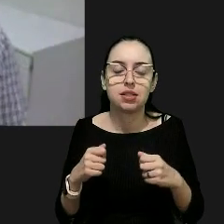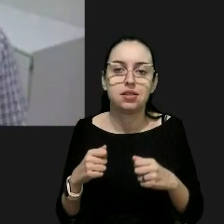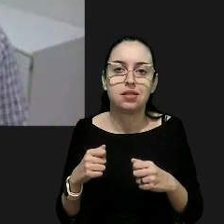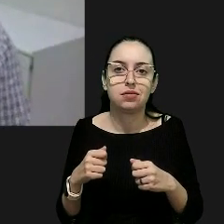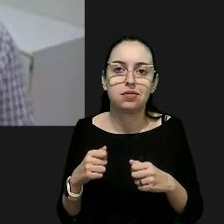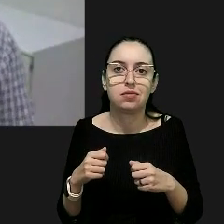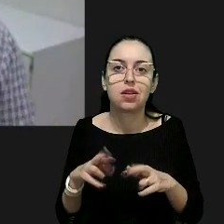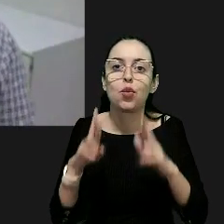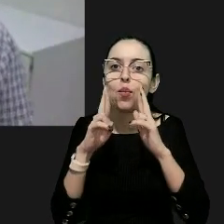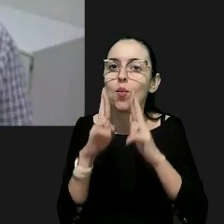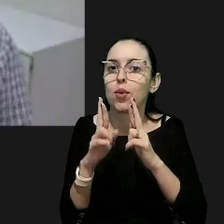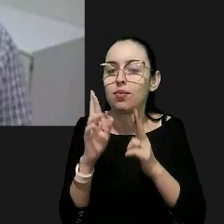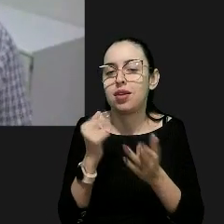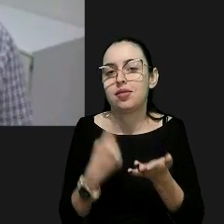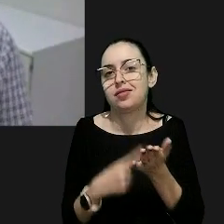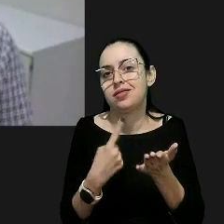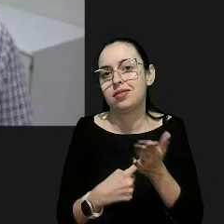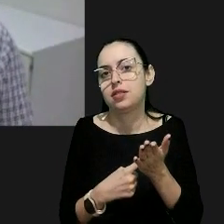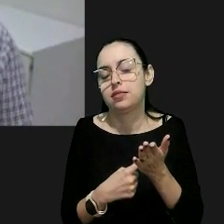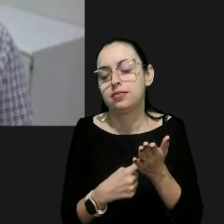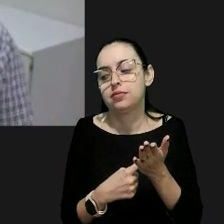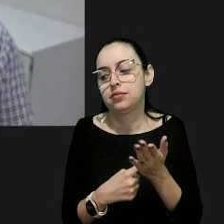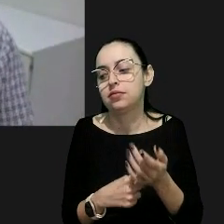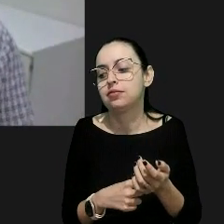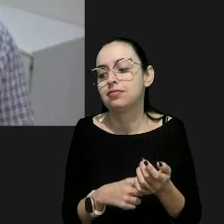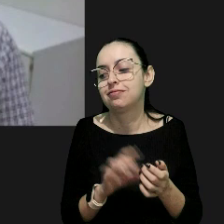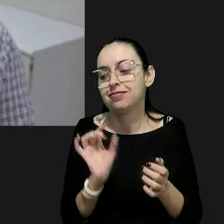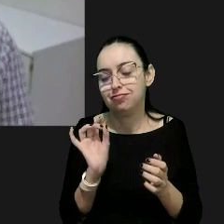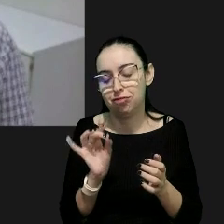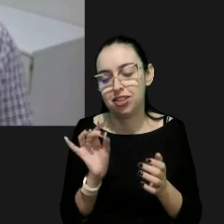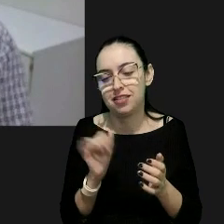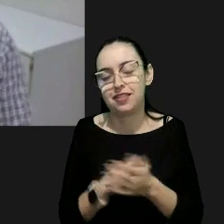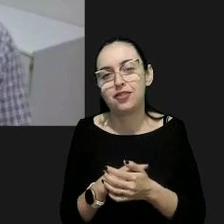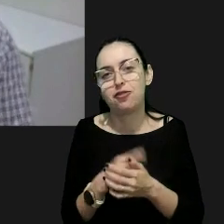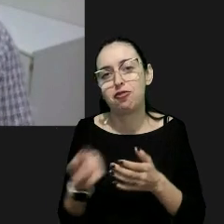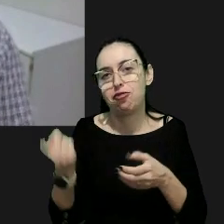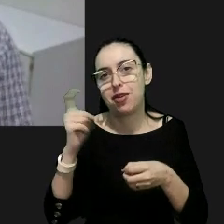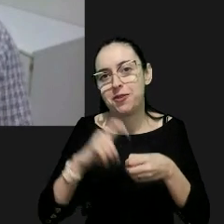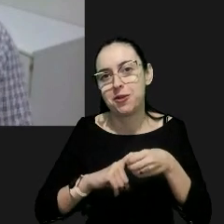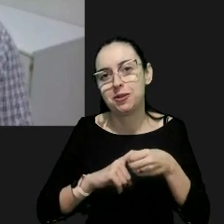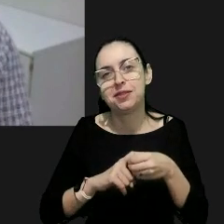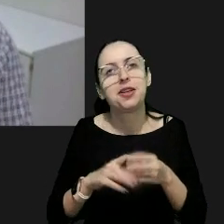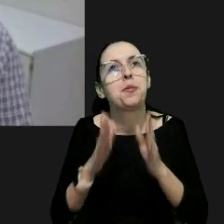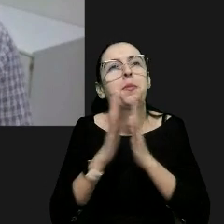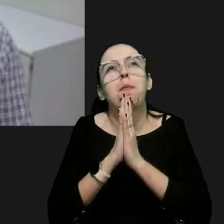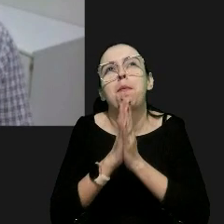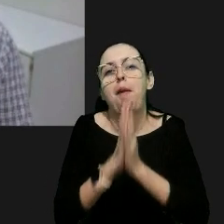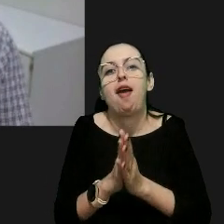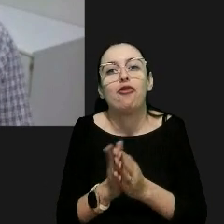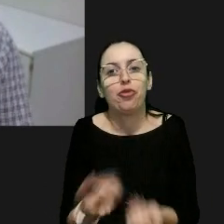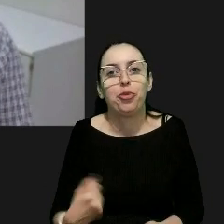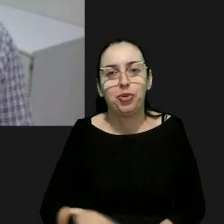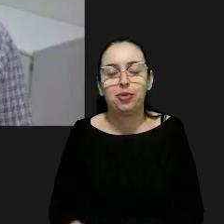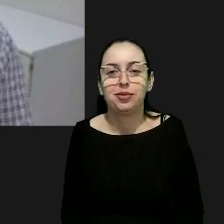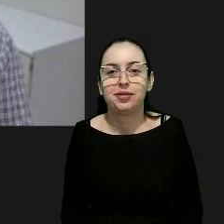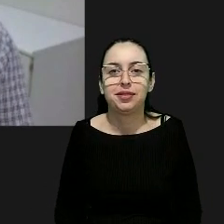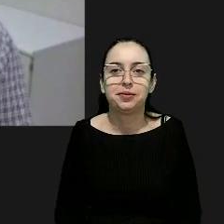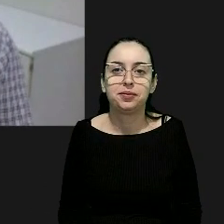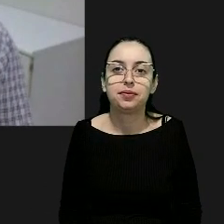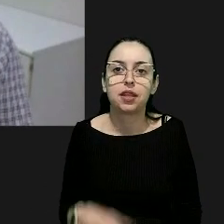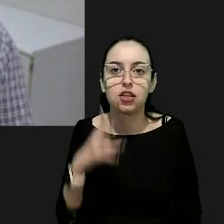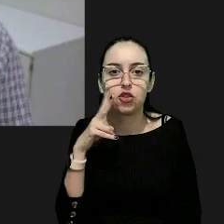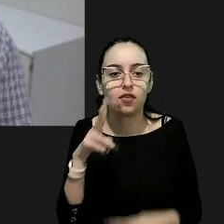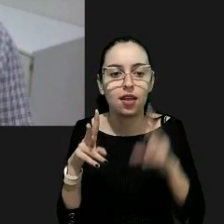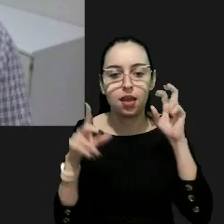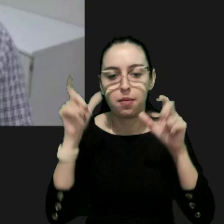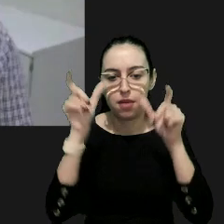horário, mas eu preciso que você me faça uma promessa. Eu faço, já fiz, hein? Que você vai voltar, pelo amor de